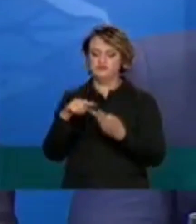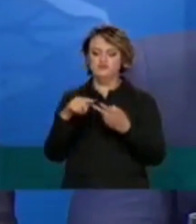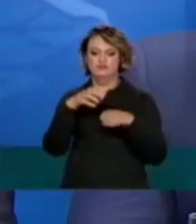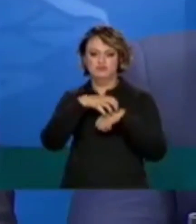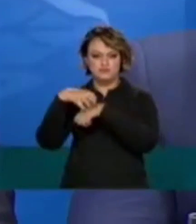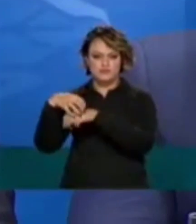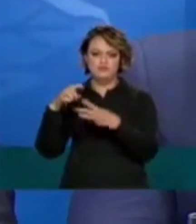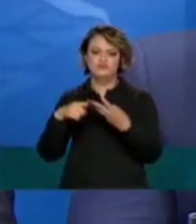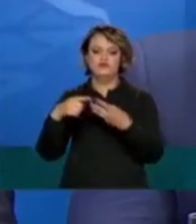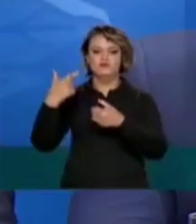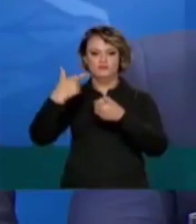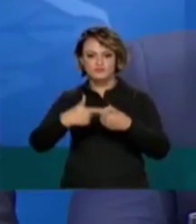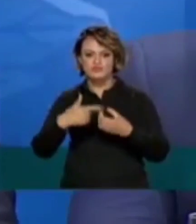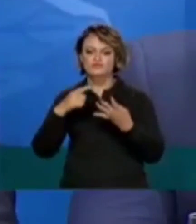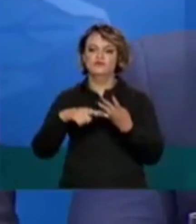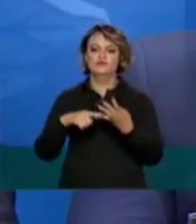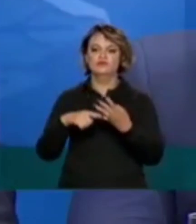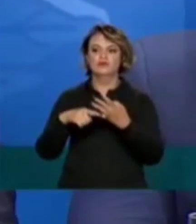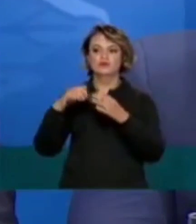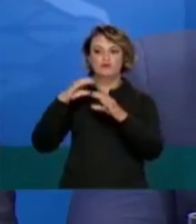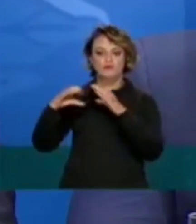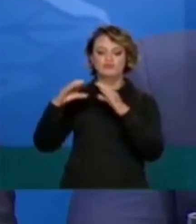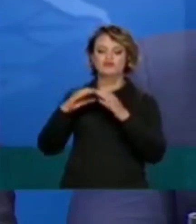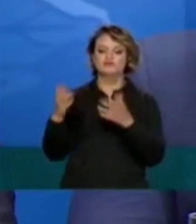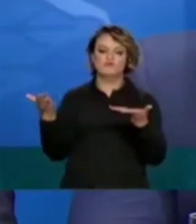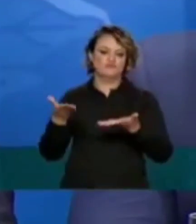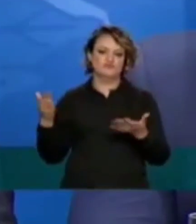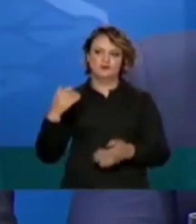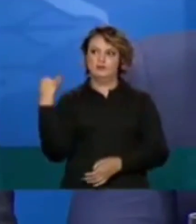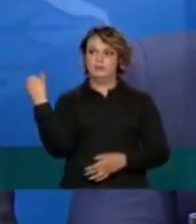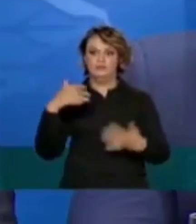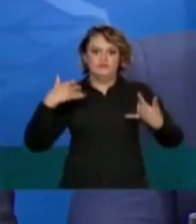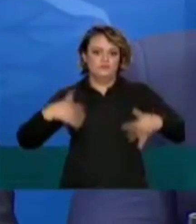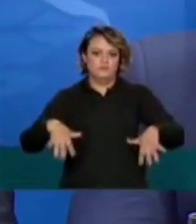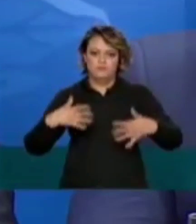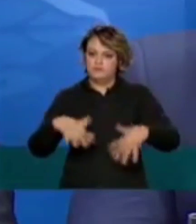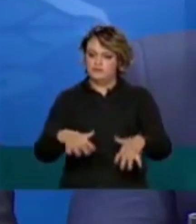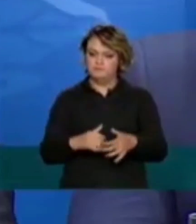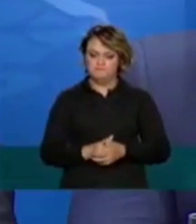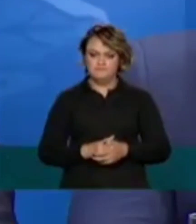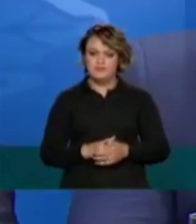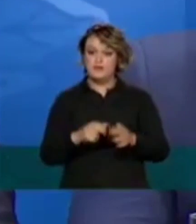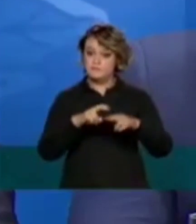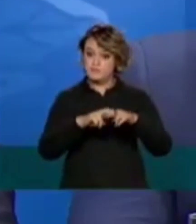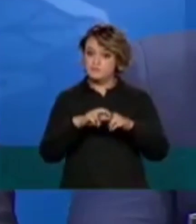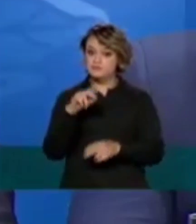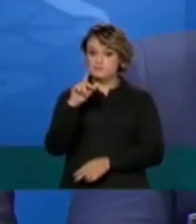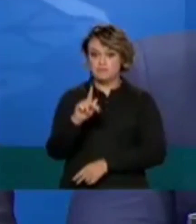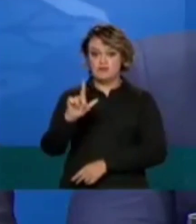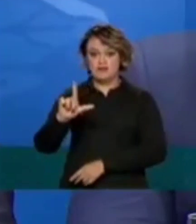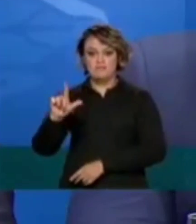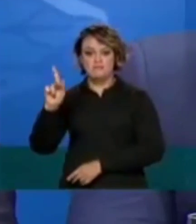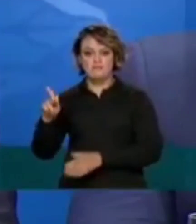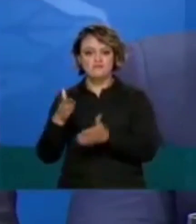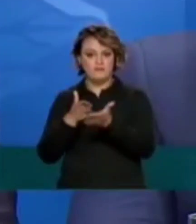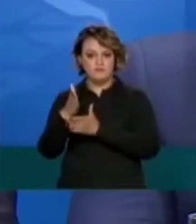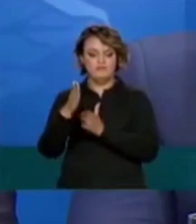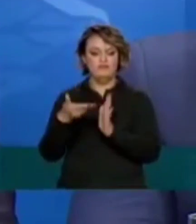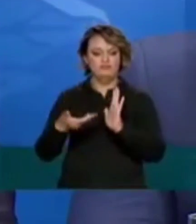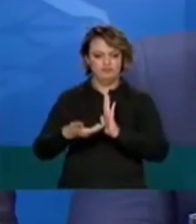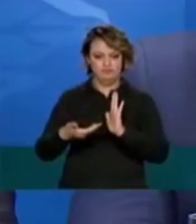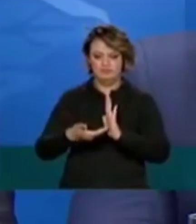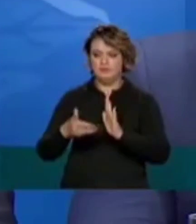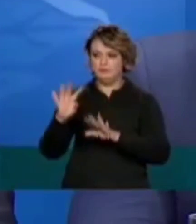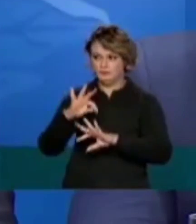transporte, combustível e comunicação nos dias de hoje. Pois bem, o PLP foi aprovado na Câmara por